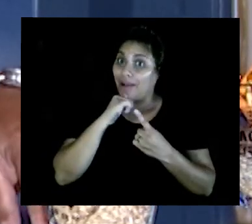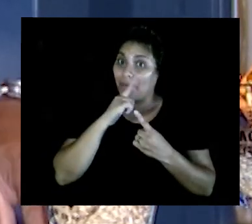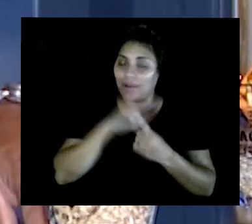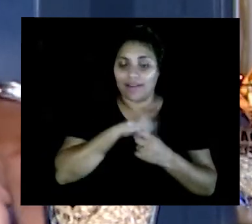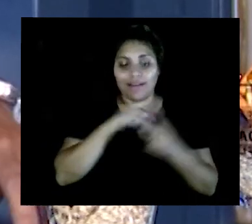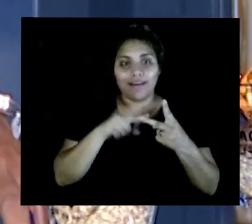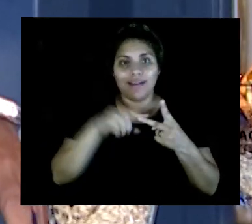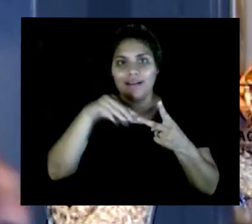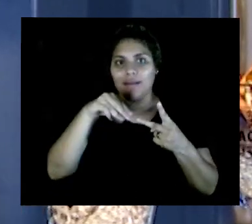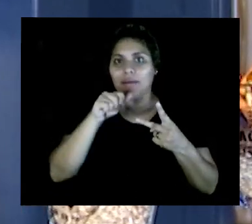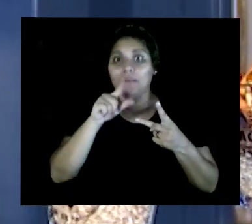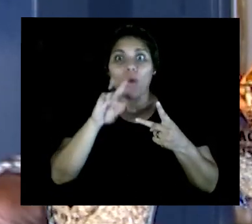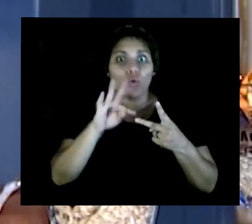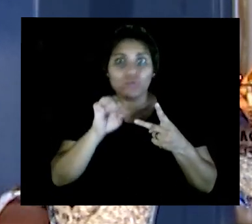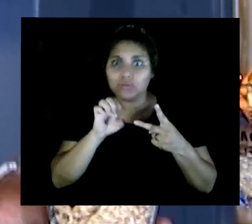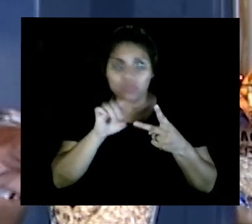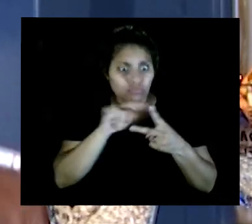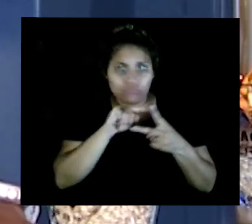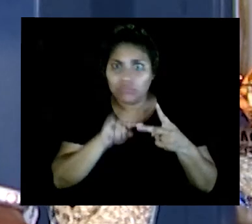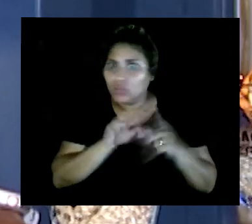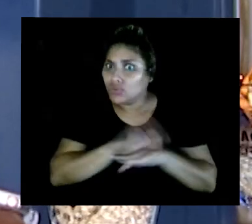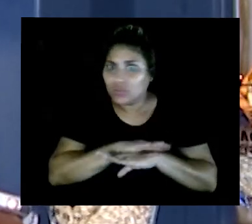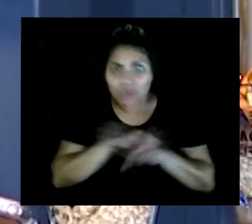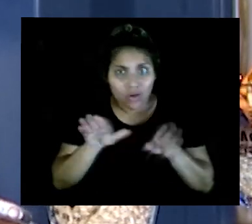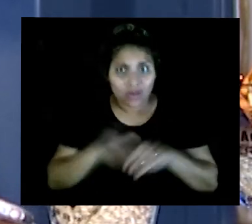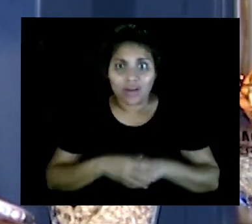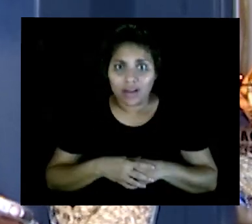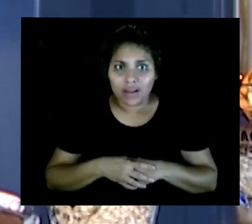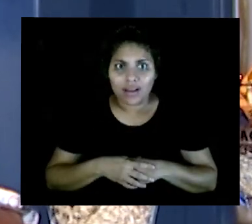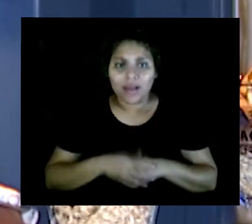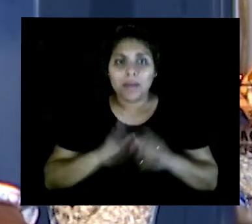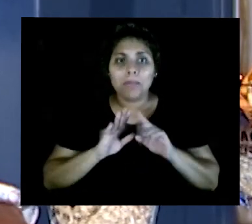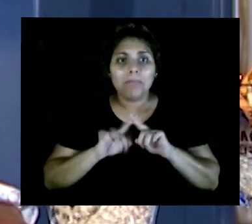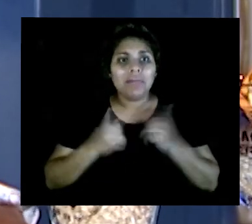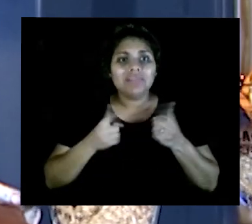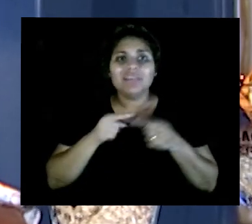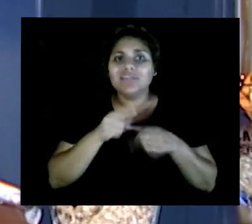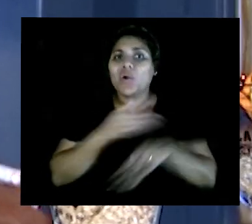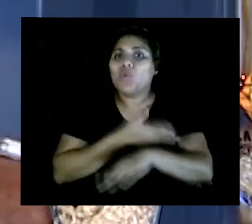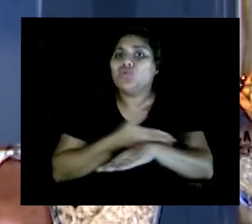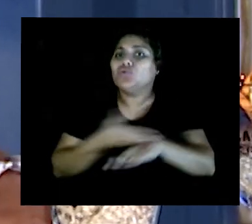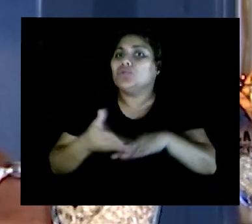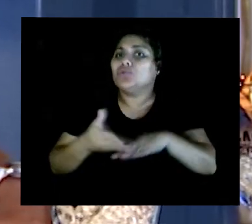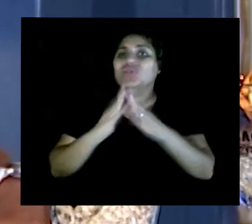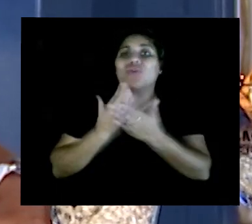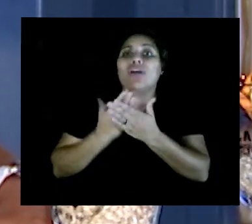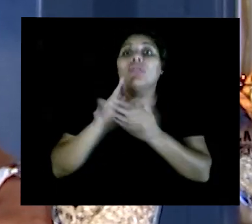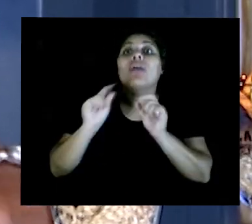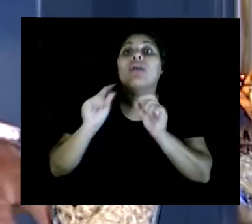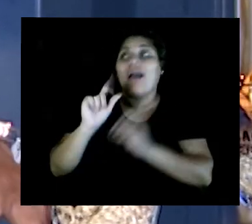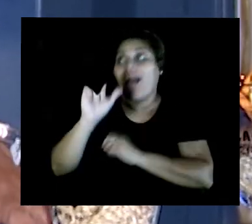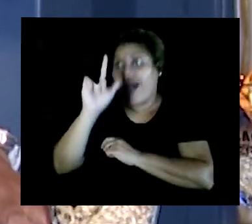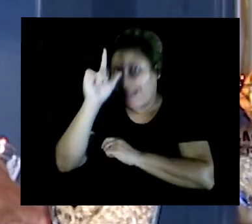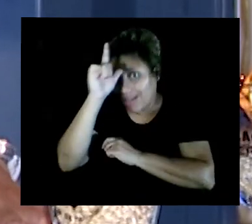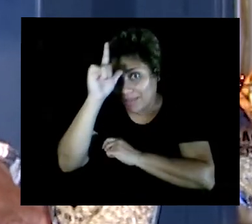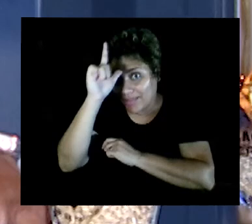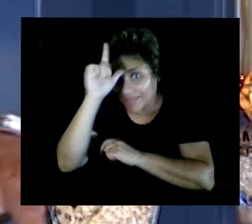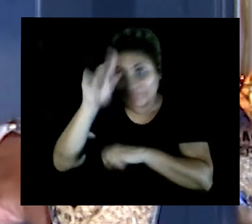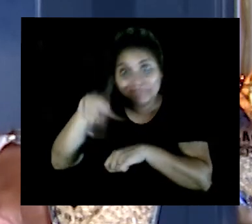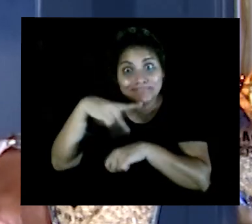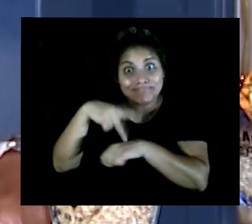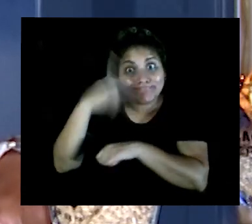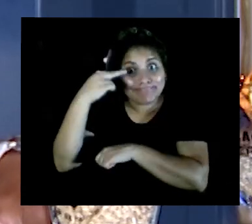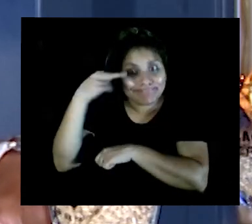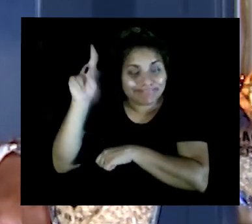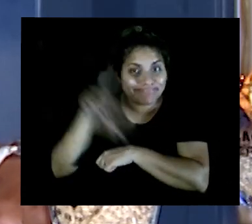água, malte, lúpulo, and more, mais nada, né? Só que essa é uma tradição da escola alemã. Se